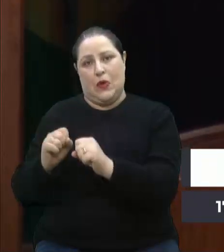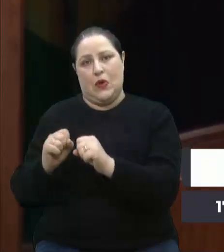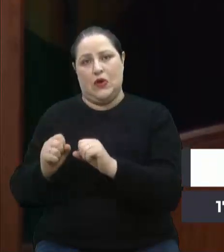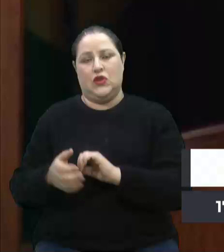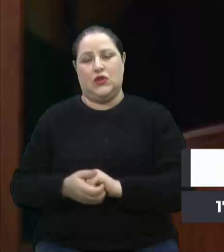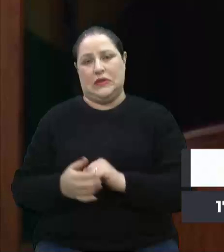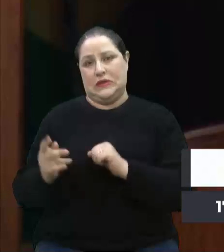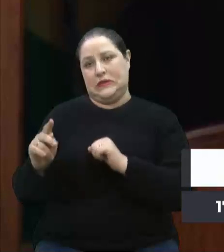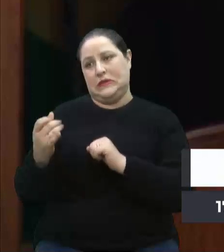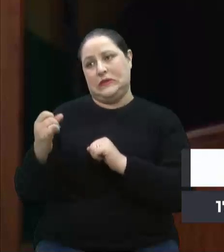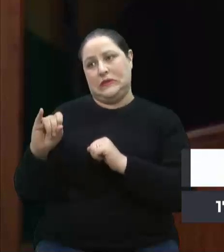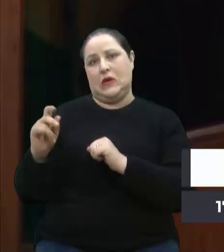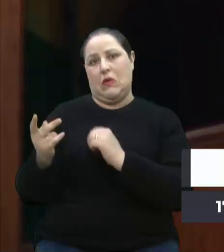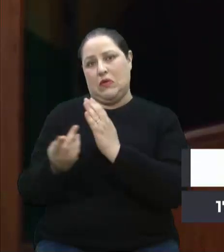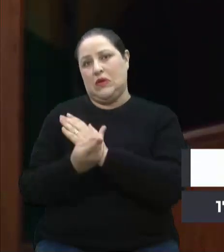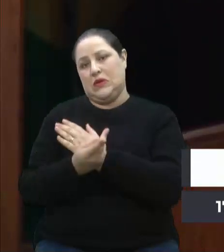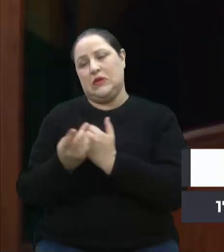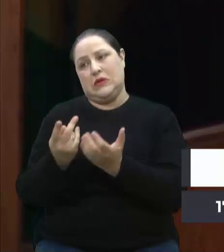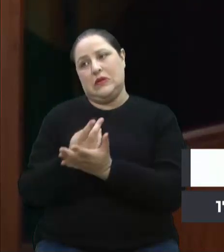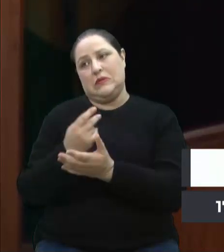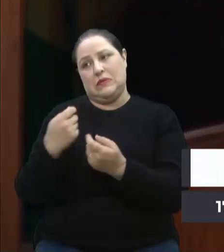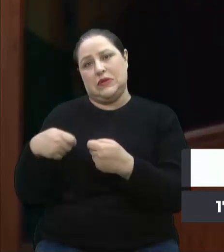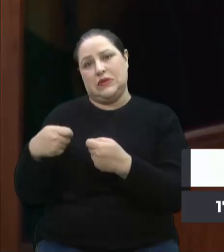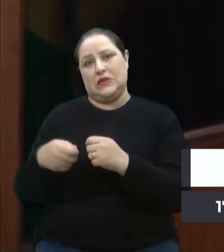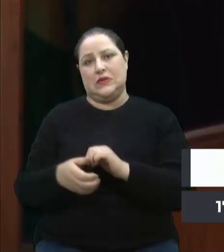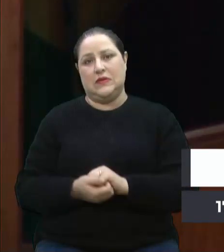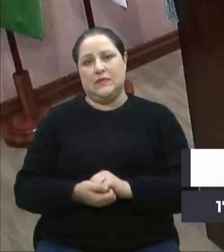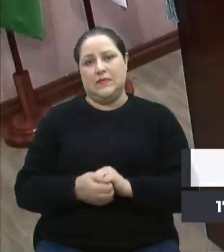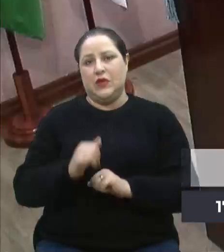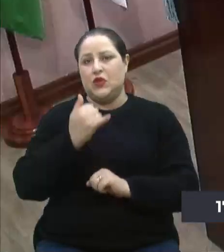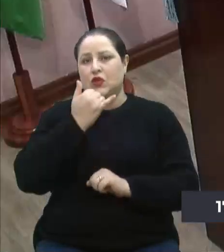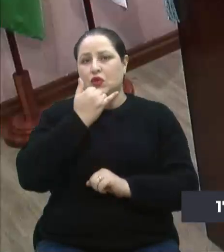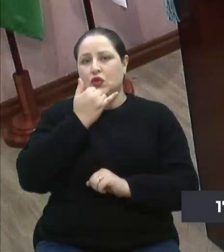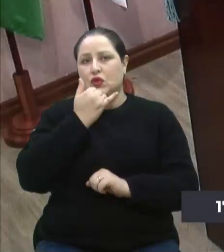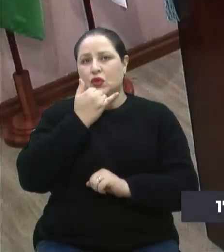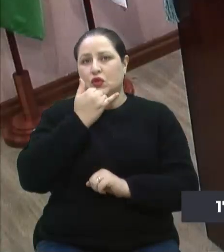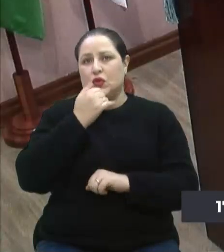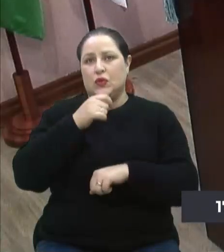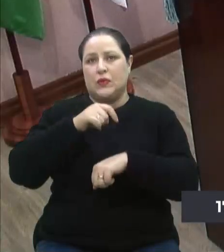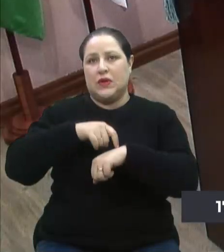desculpa Acho que acabei me assediando no tempo Se alguém quiser fazer alguma